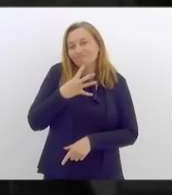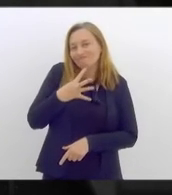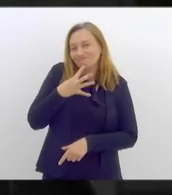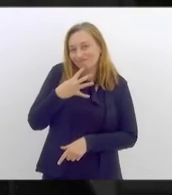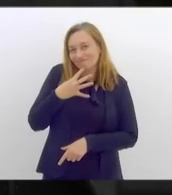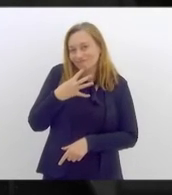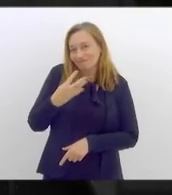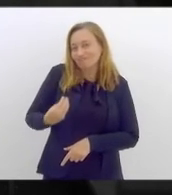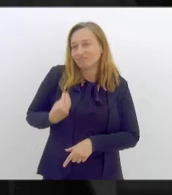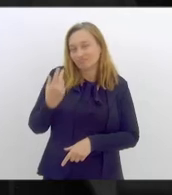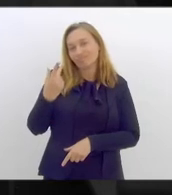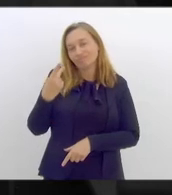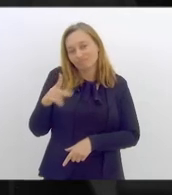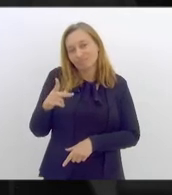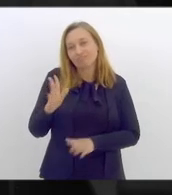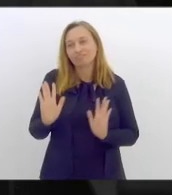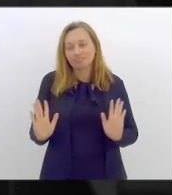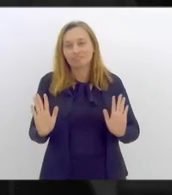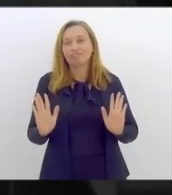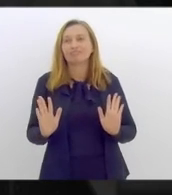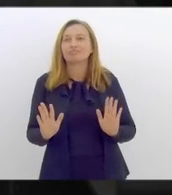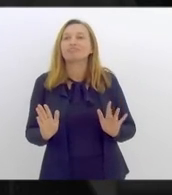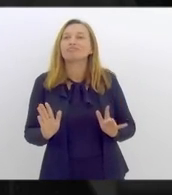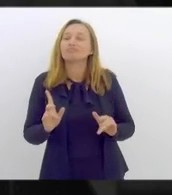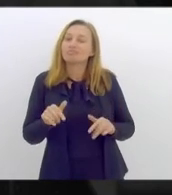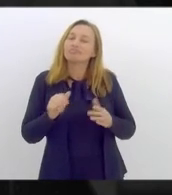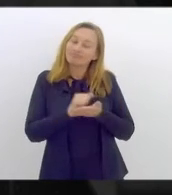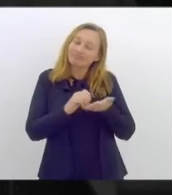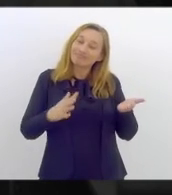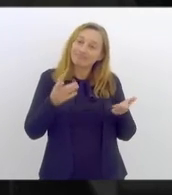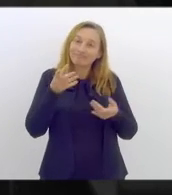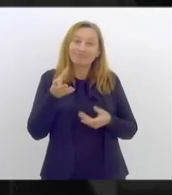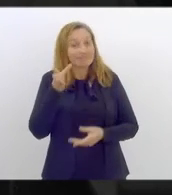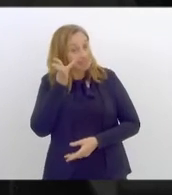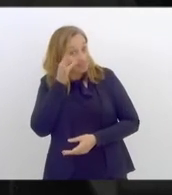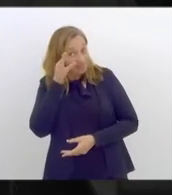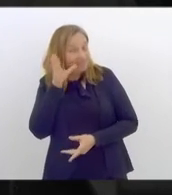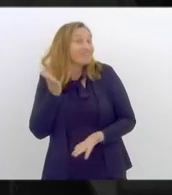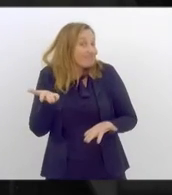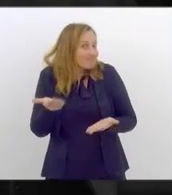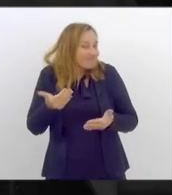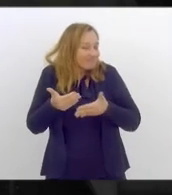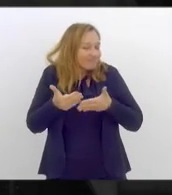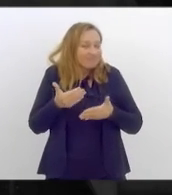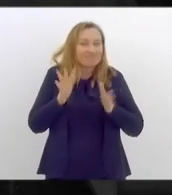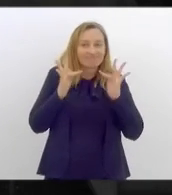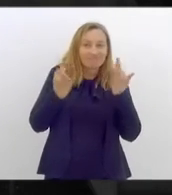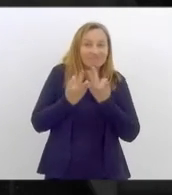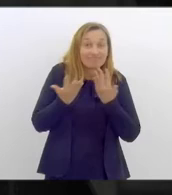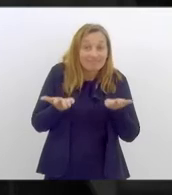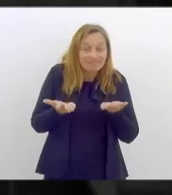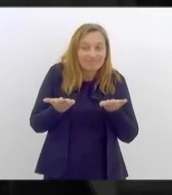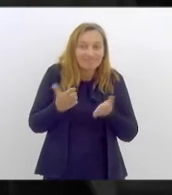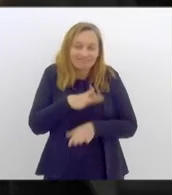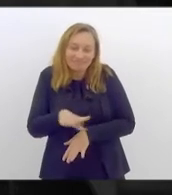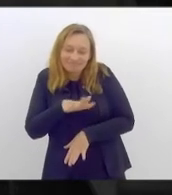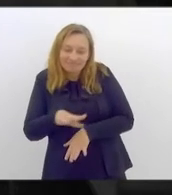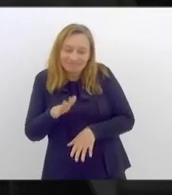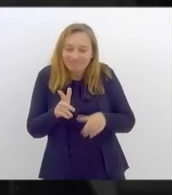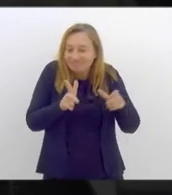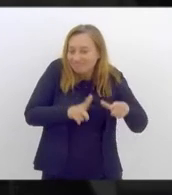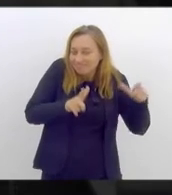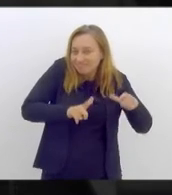o cotidiano profissional dos seus pais Enfim então você também uma atividade interessante aproxima a família a criança do